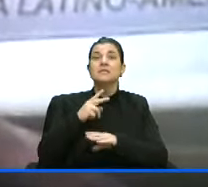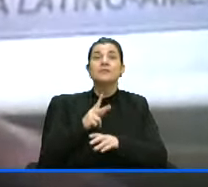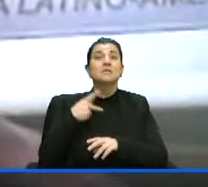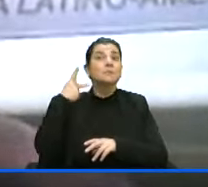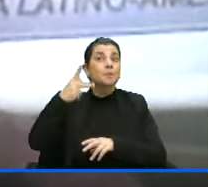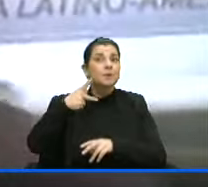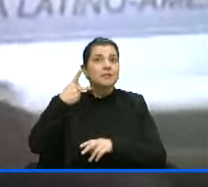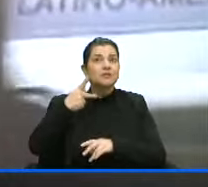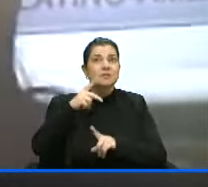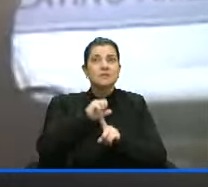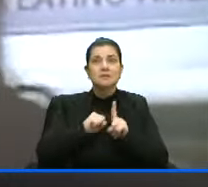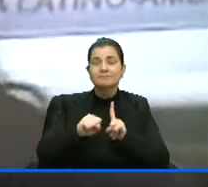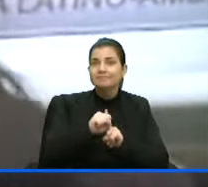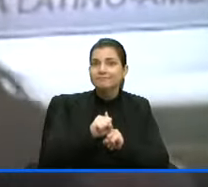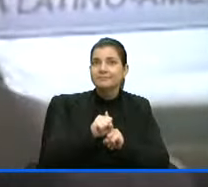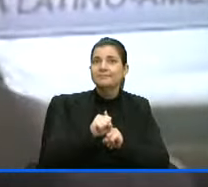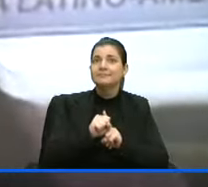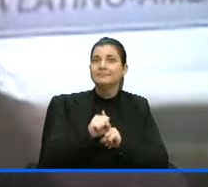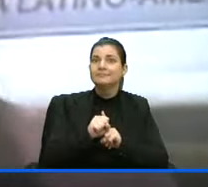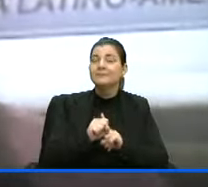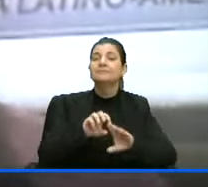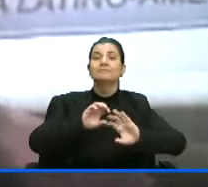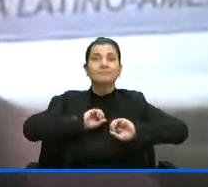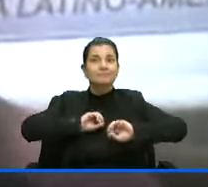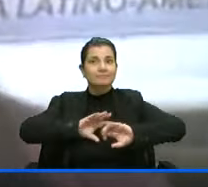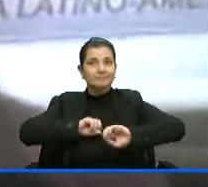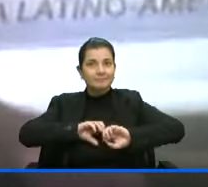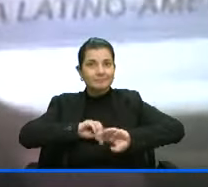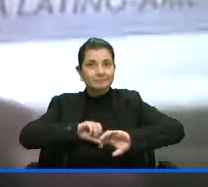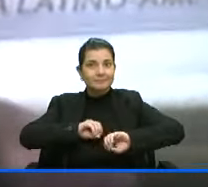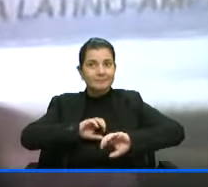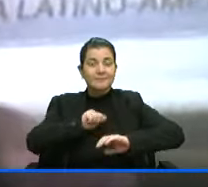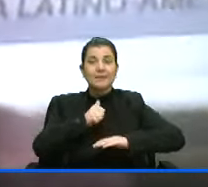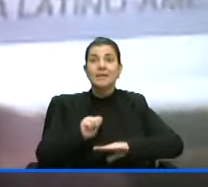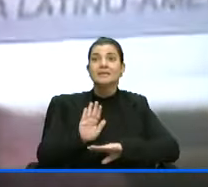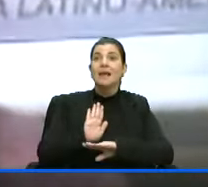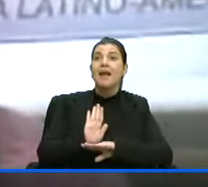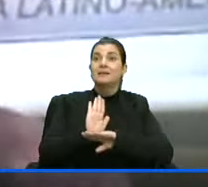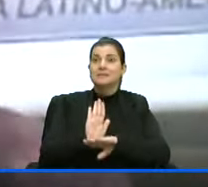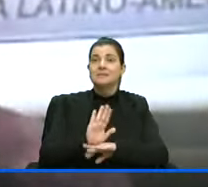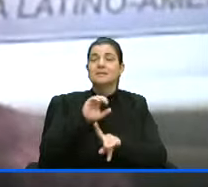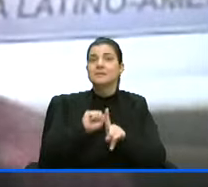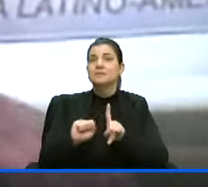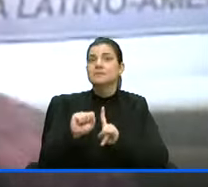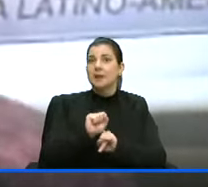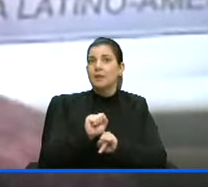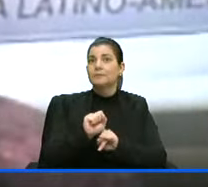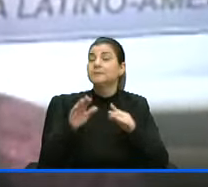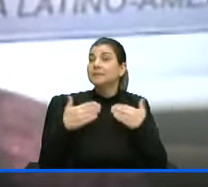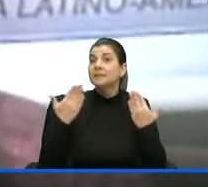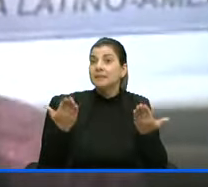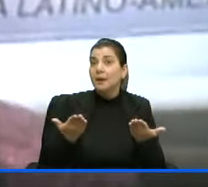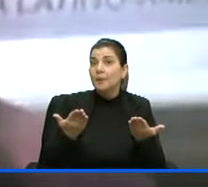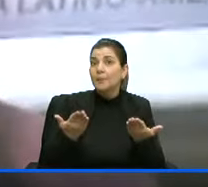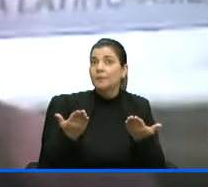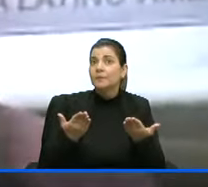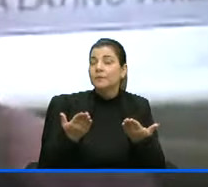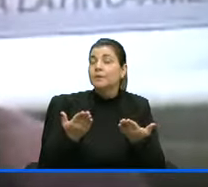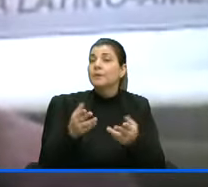sociais, sobretudo via as políticas da educação e da assistência social. Então, eu venho aqui